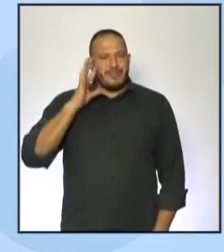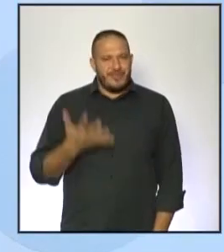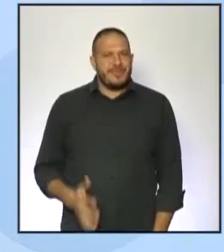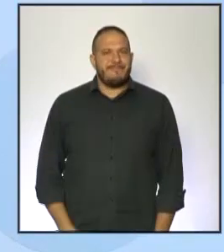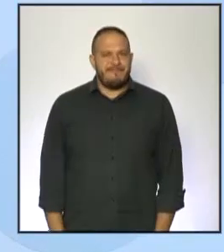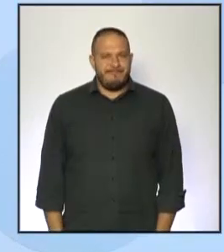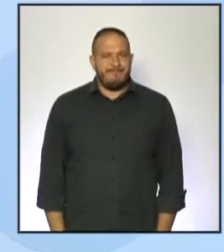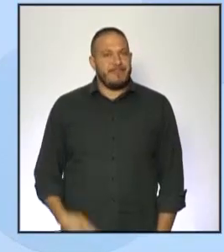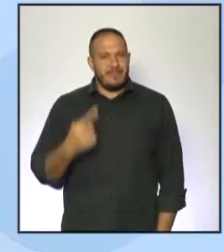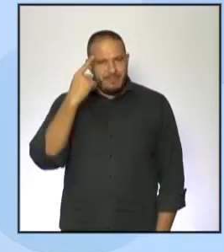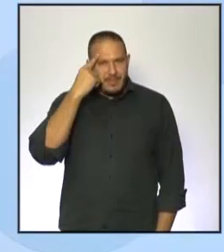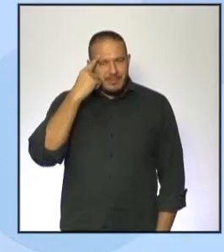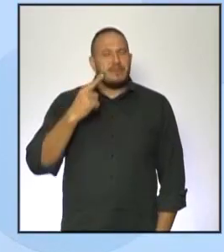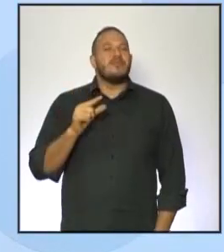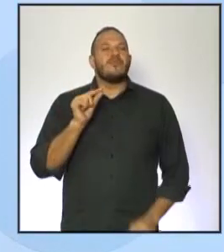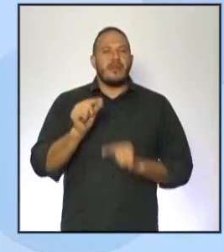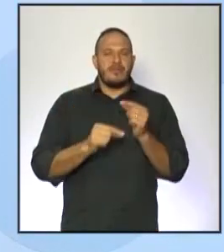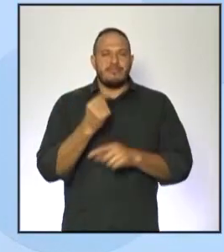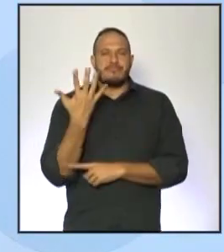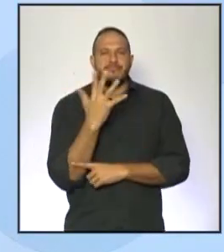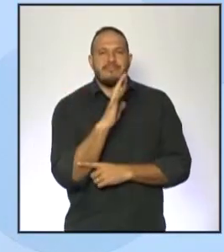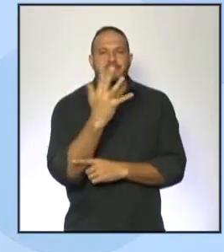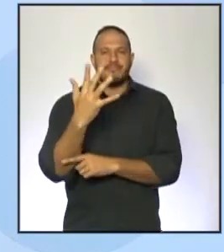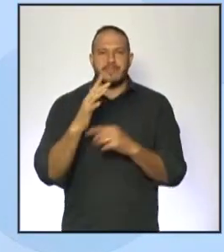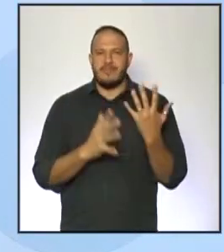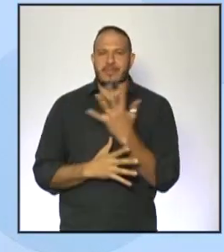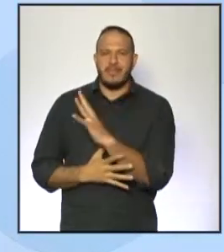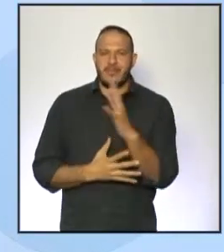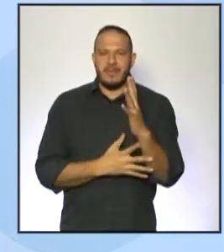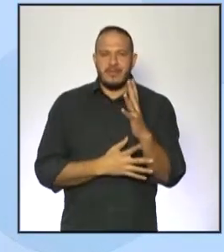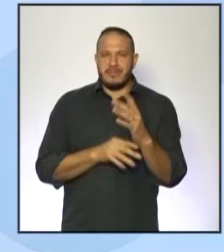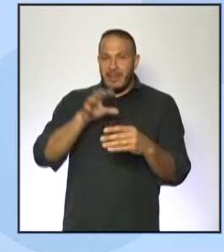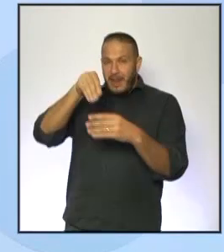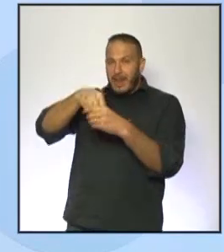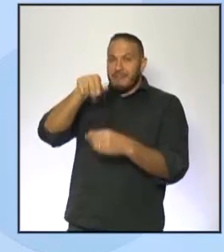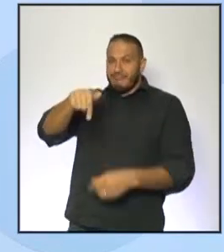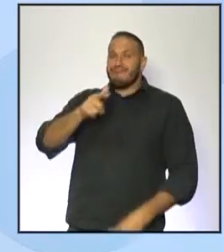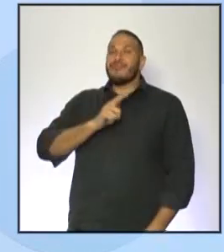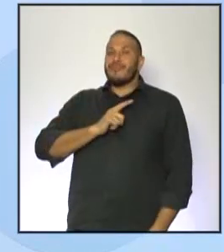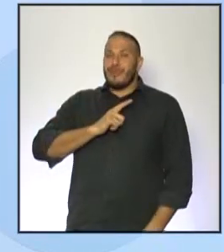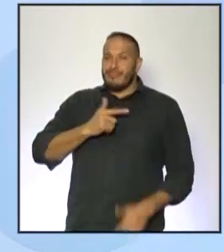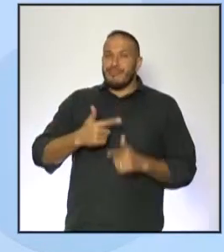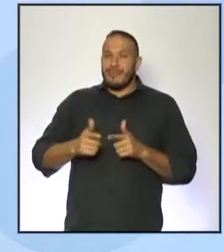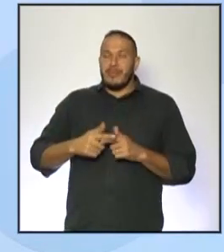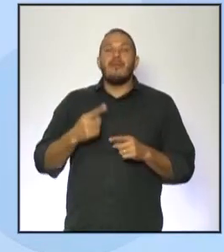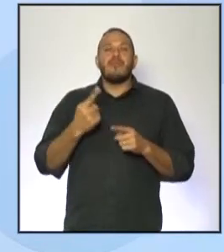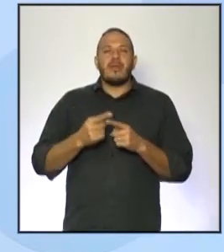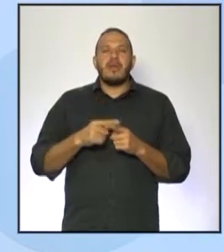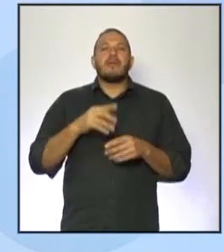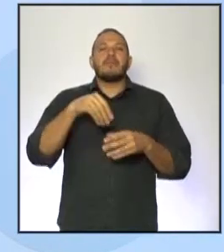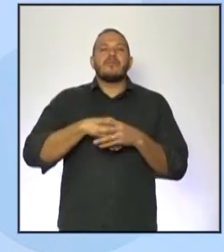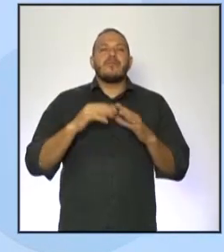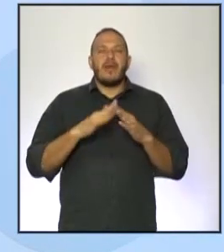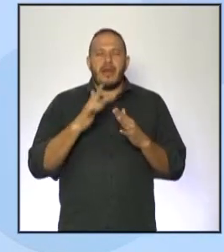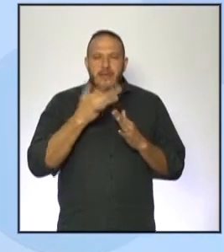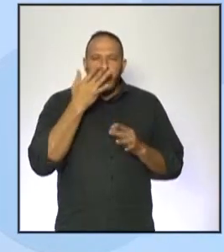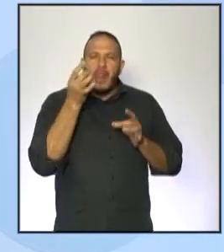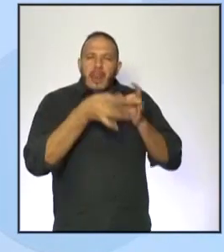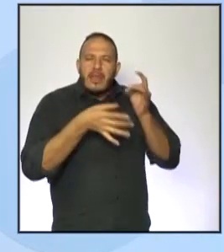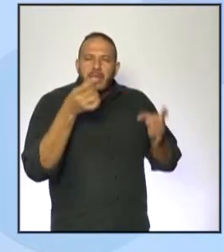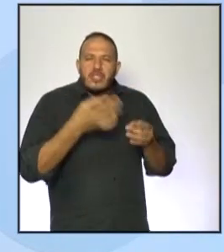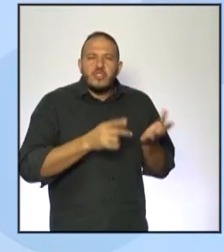pensa no meio ambiente. Você aí já parou para pensar o quanto de lixo produzimos em nossas casas,